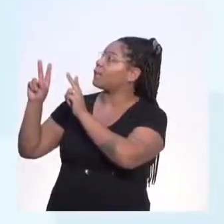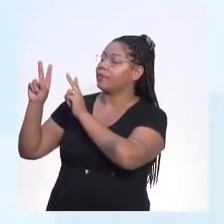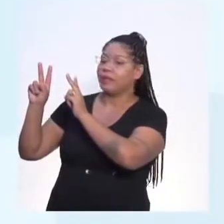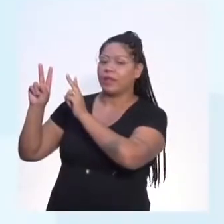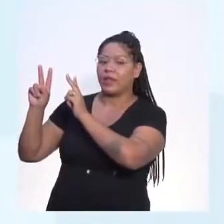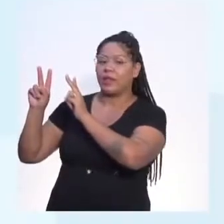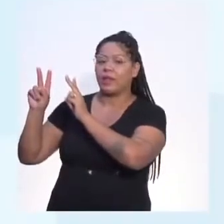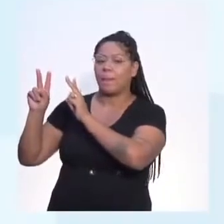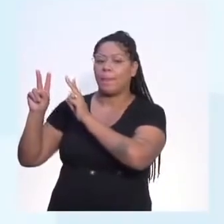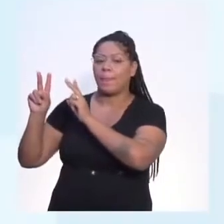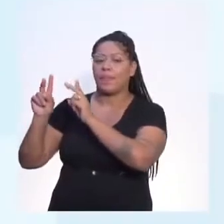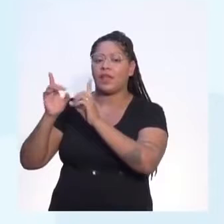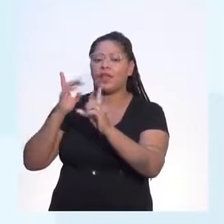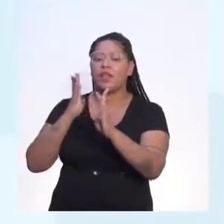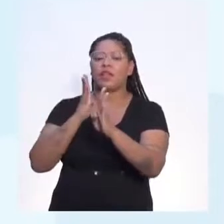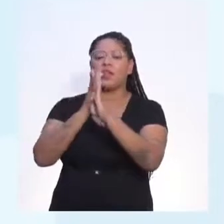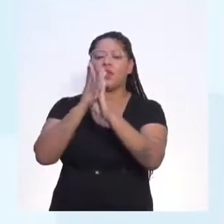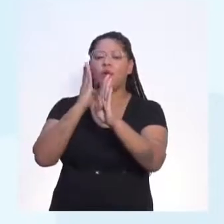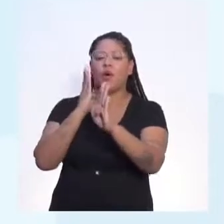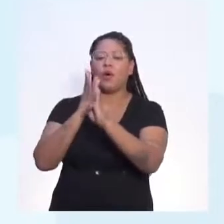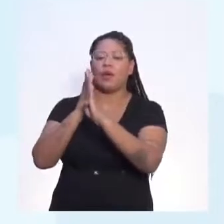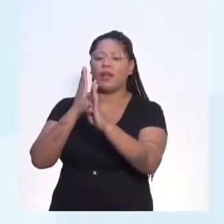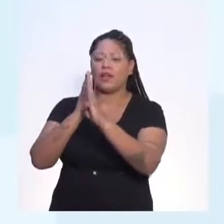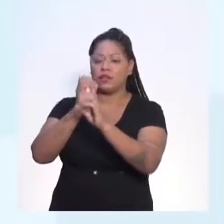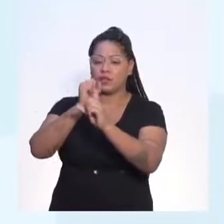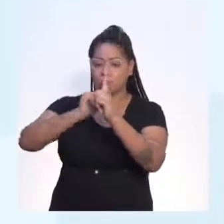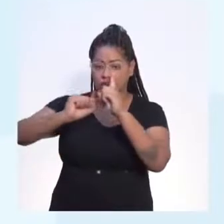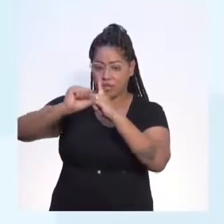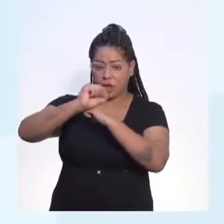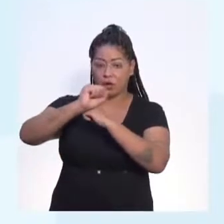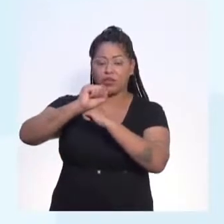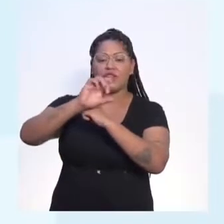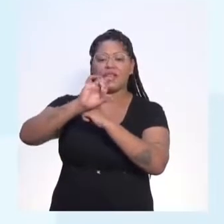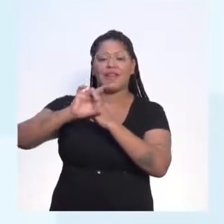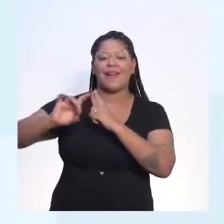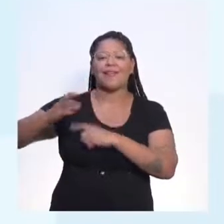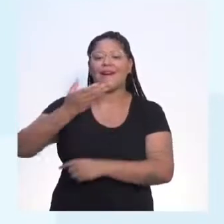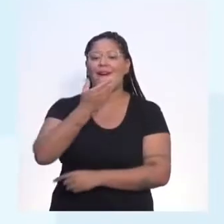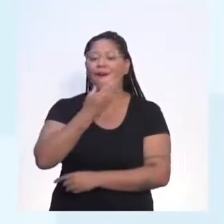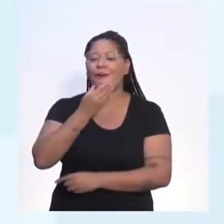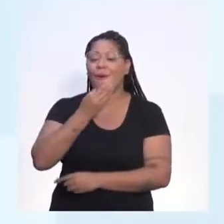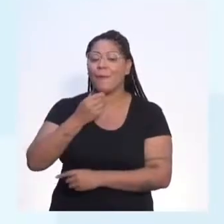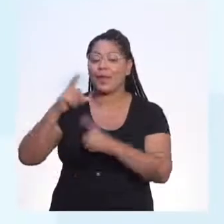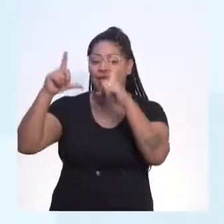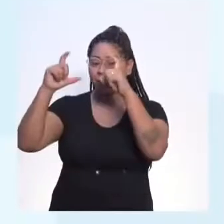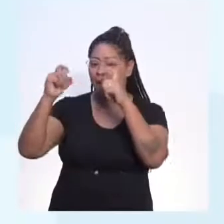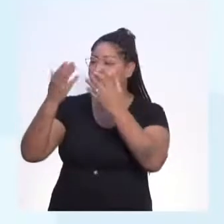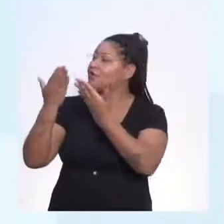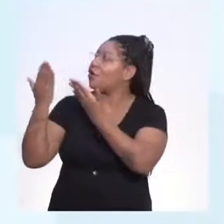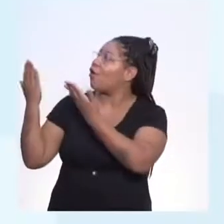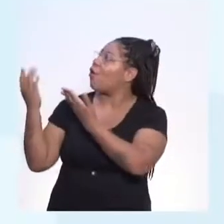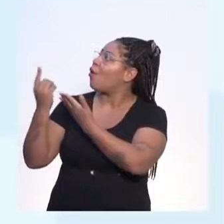classe social de cada homem dessa cena. E darei aí alguns segundos para vocês.